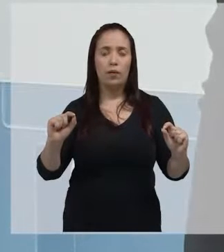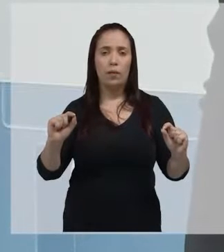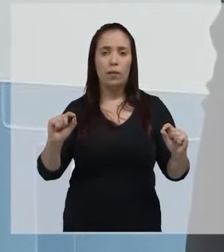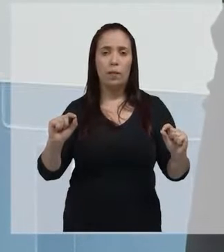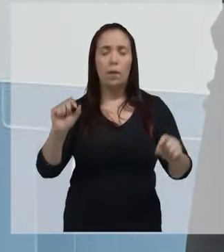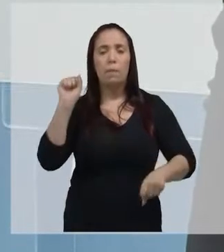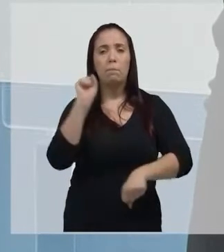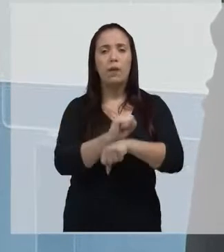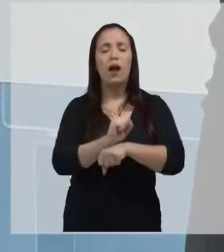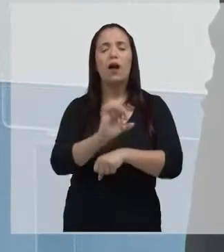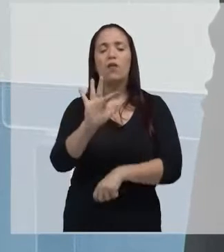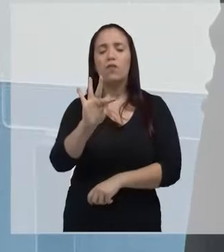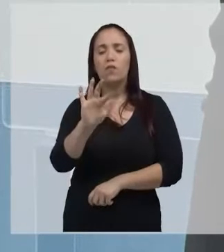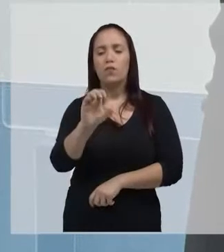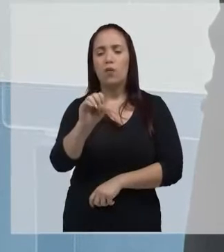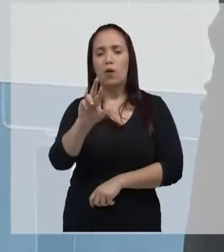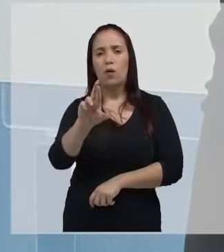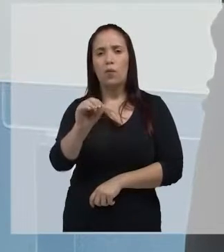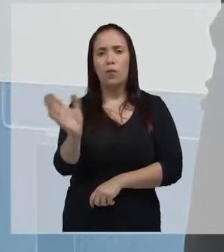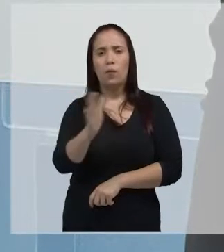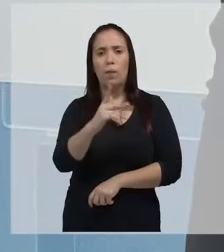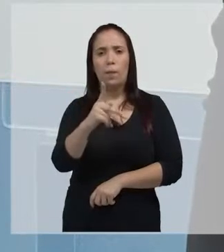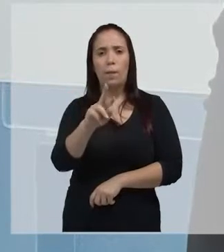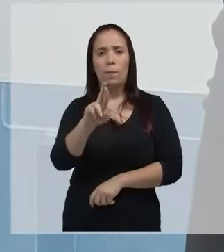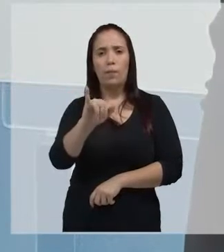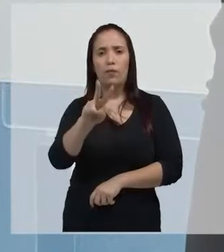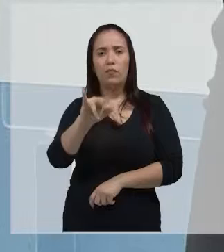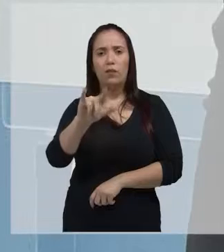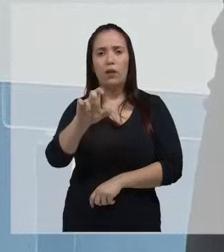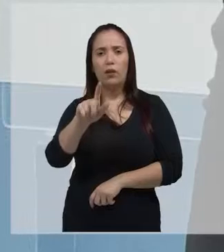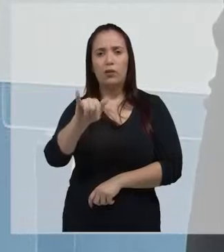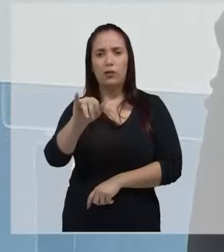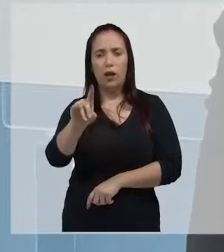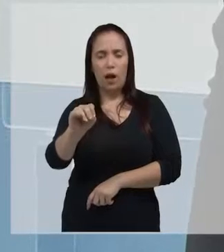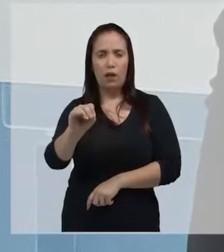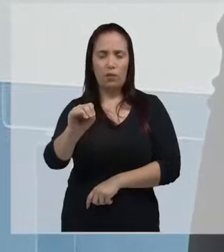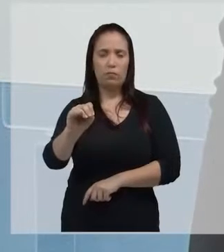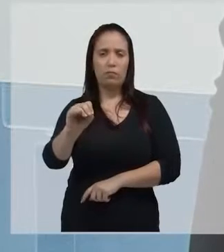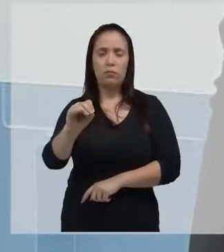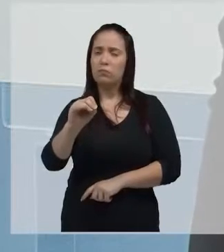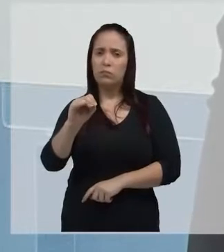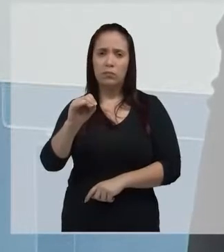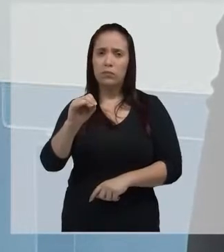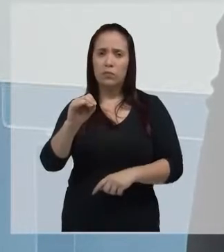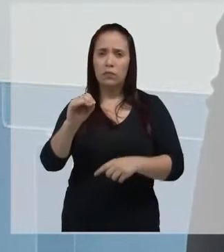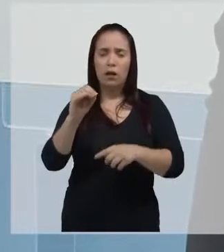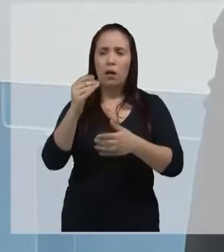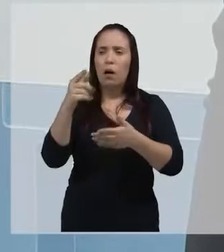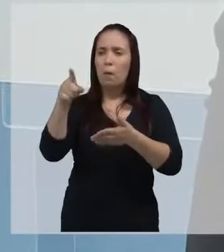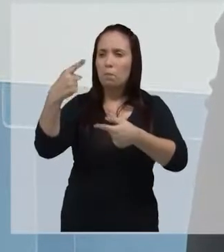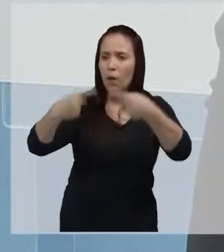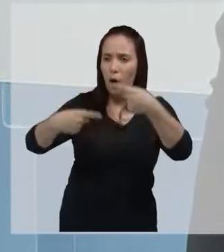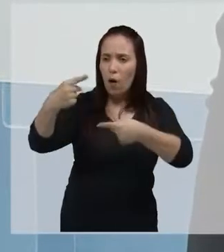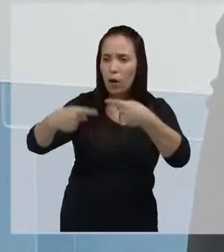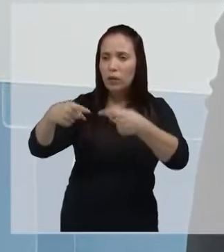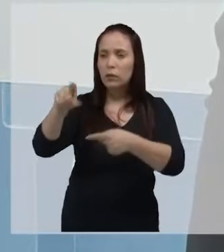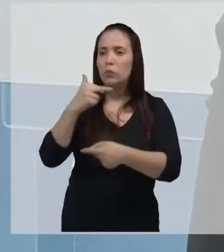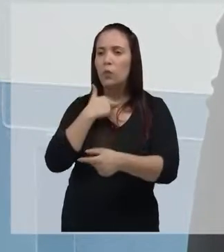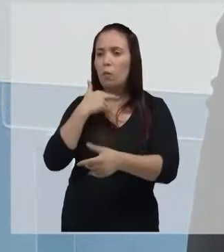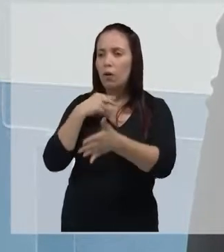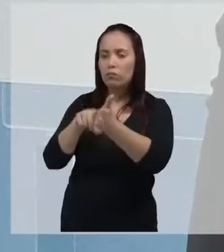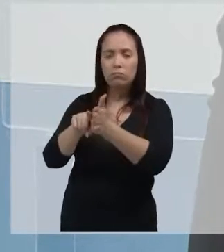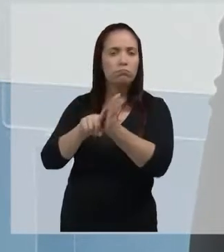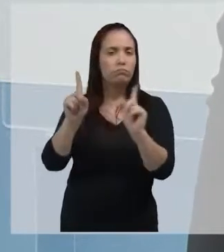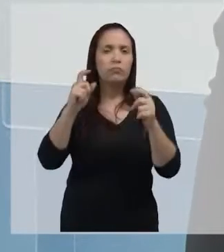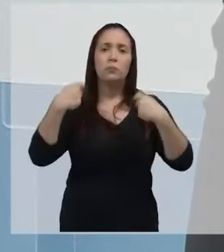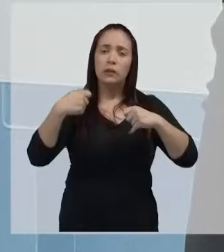de foro privilegiado. Foro privilegiado não tem sentido. Todos nós somos iguais perante a lei e pronto. Mas a questão, quem é para resolver isso